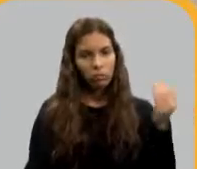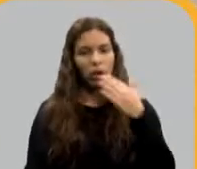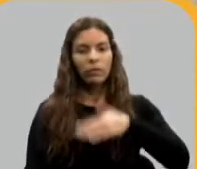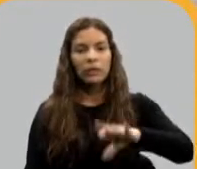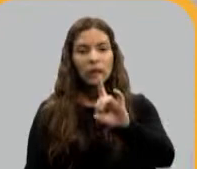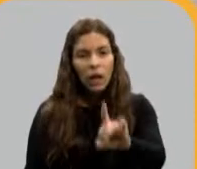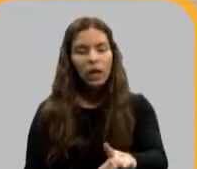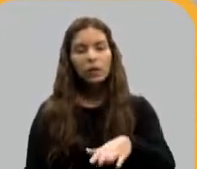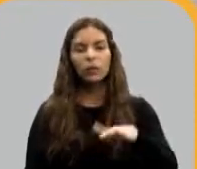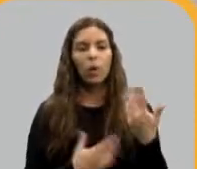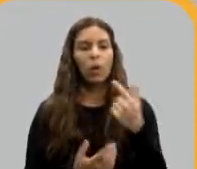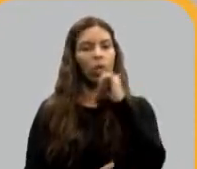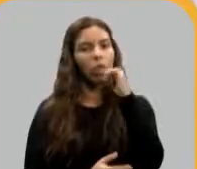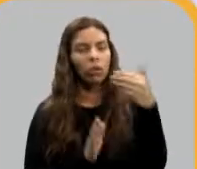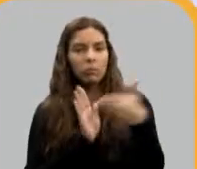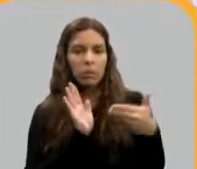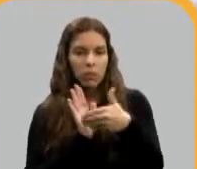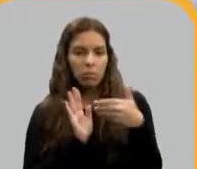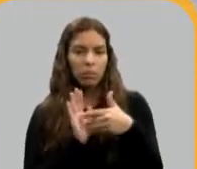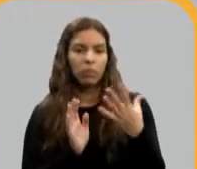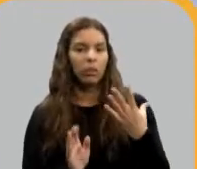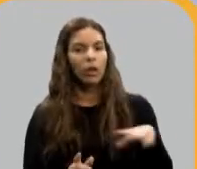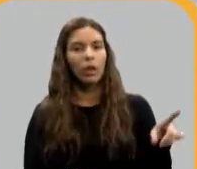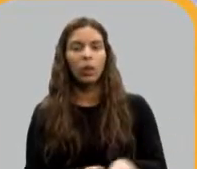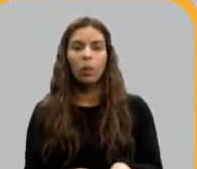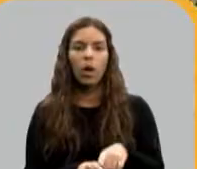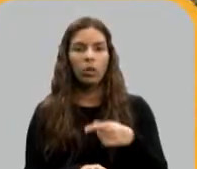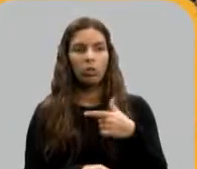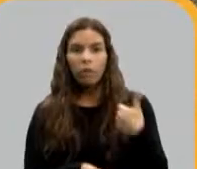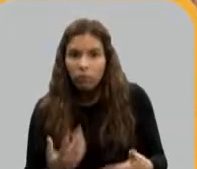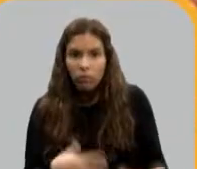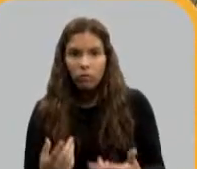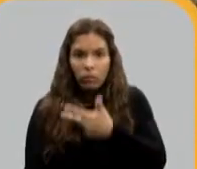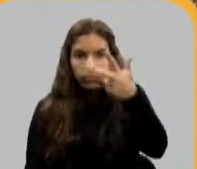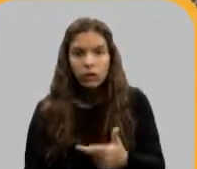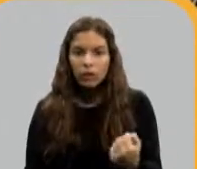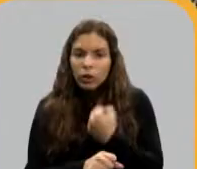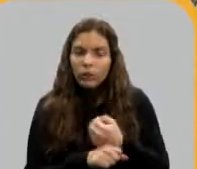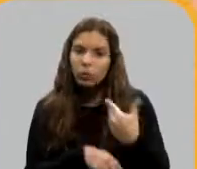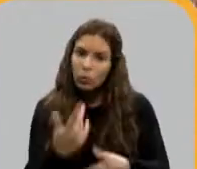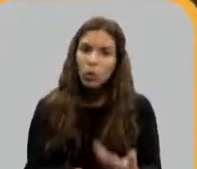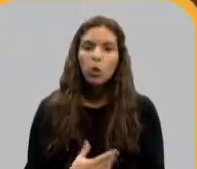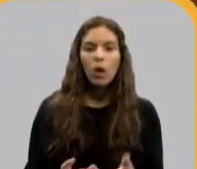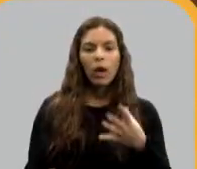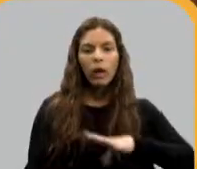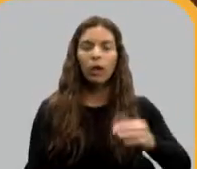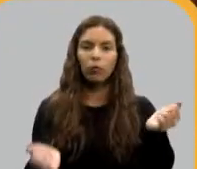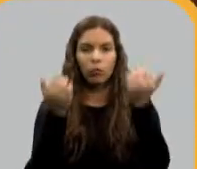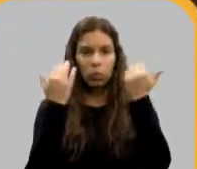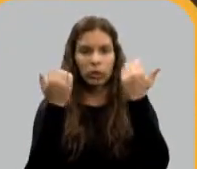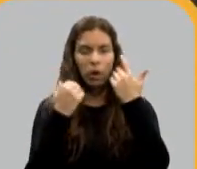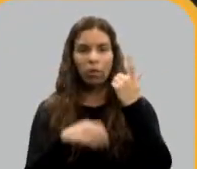6 anos, como aquele com o cliente habitual que está na estação, que quer o serviço a funcionar a 100%, quer